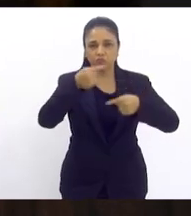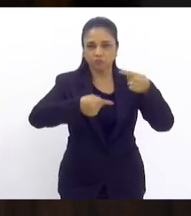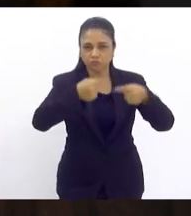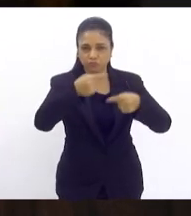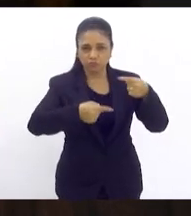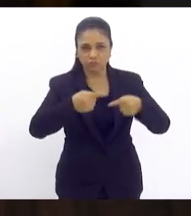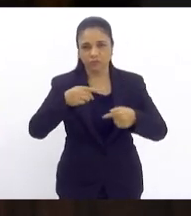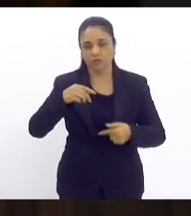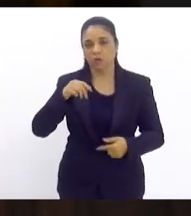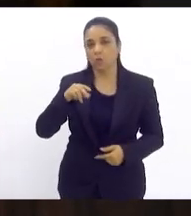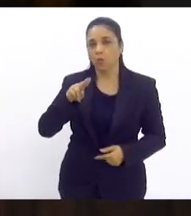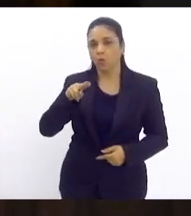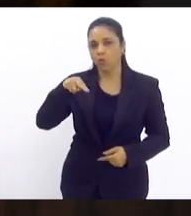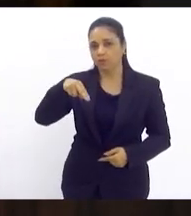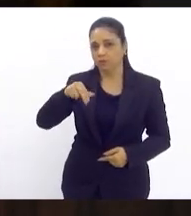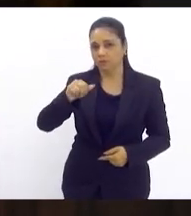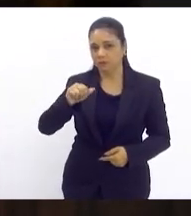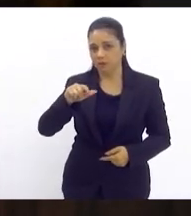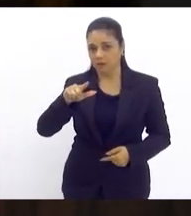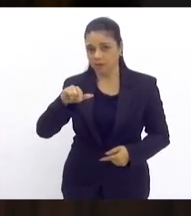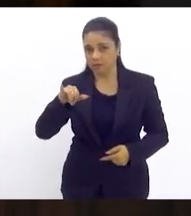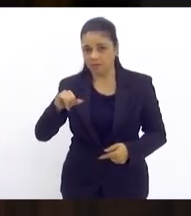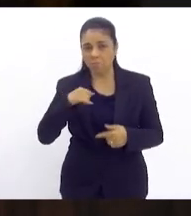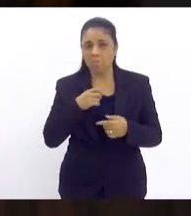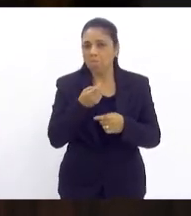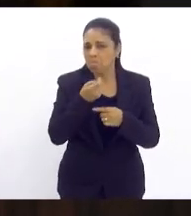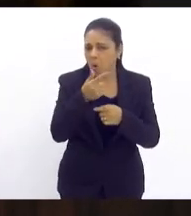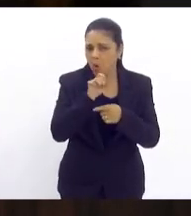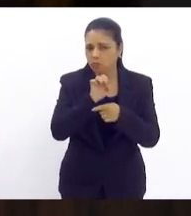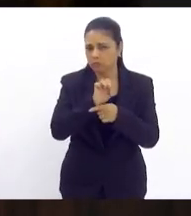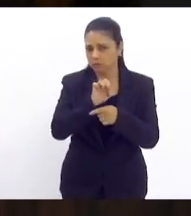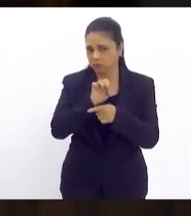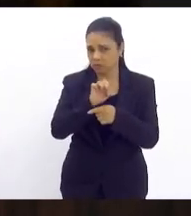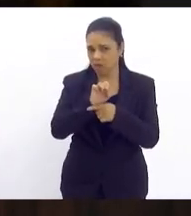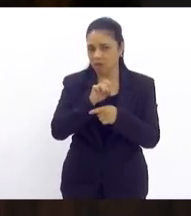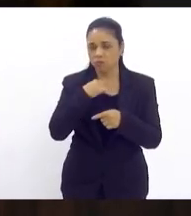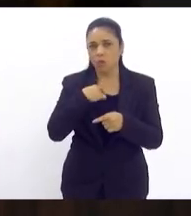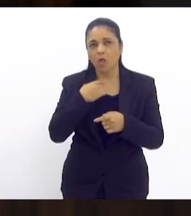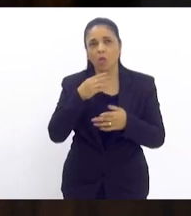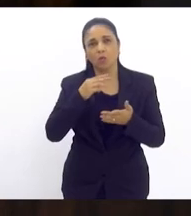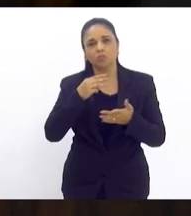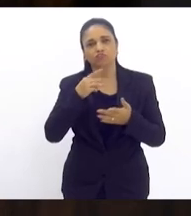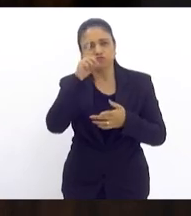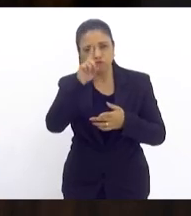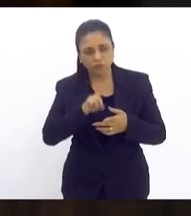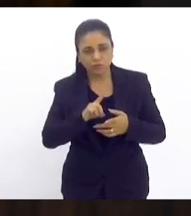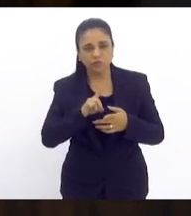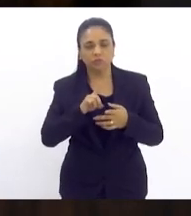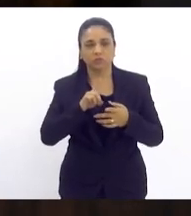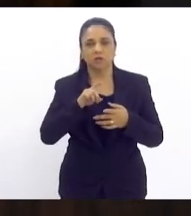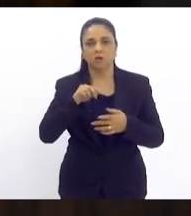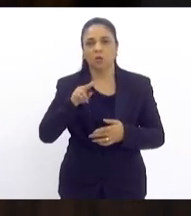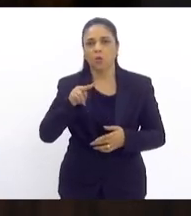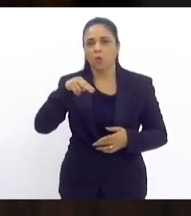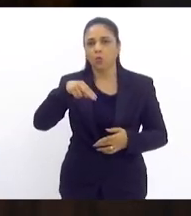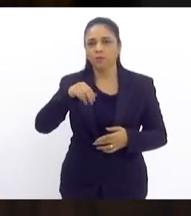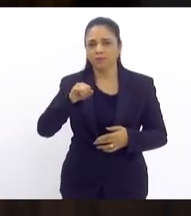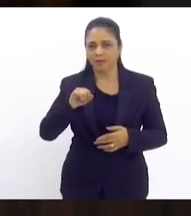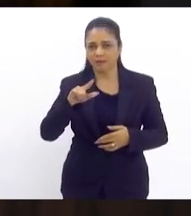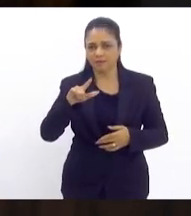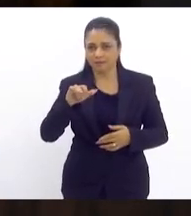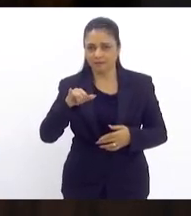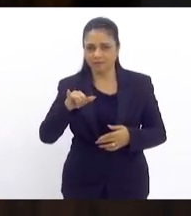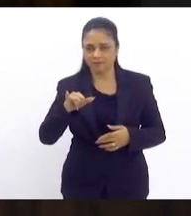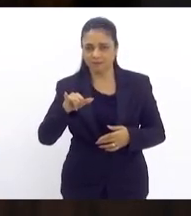de alguns estados poucos estados se não me falha a memória que eu faço parte dessa Diretoria da unale são quatro Estados que não tem